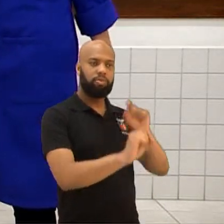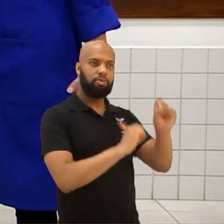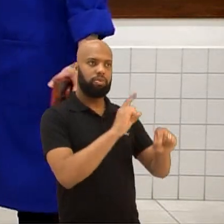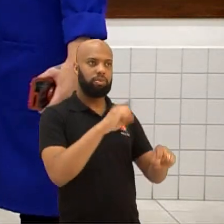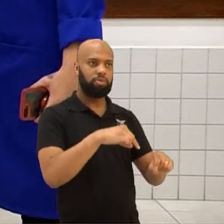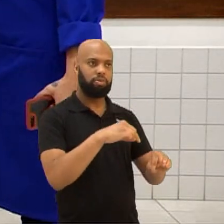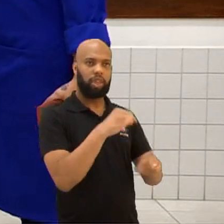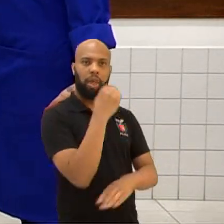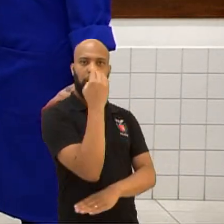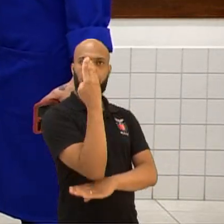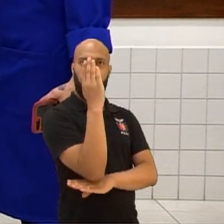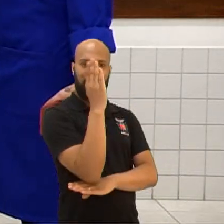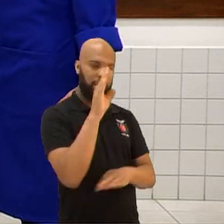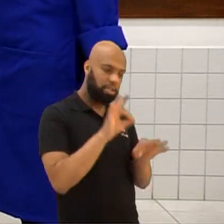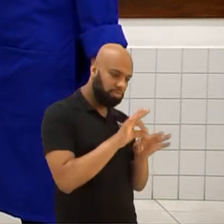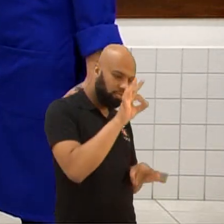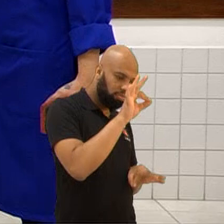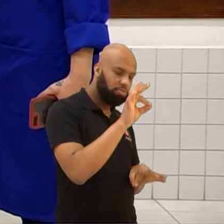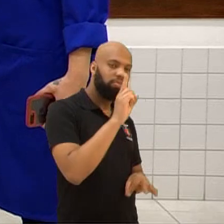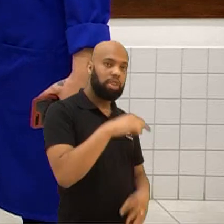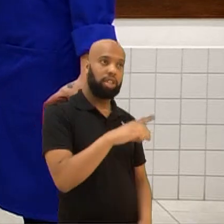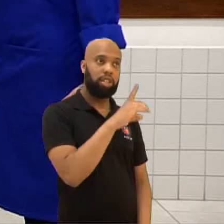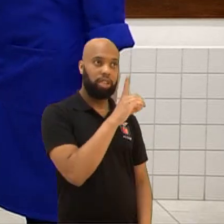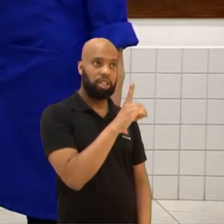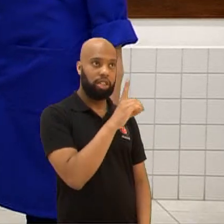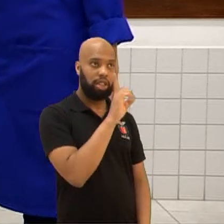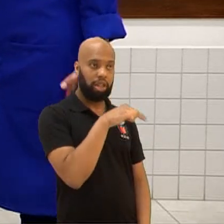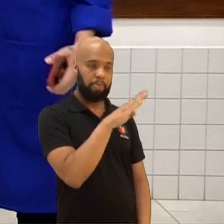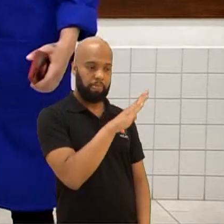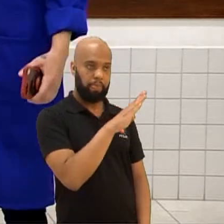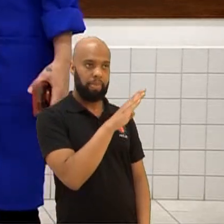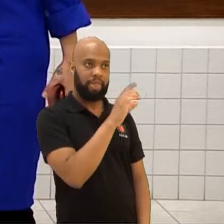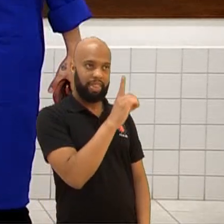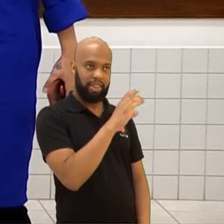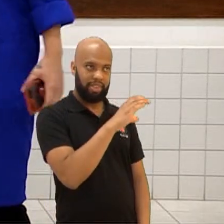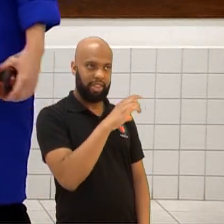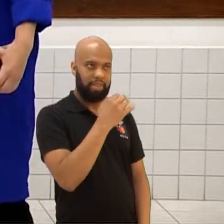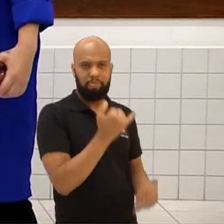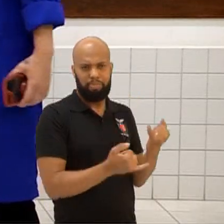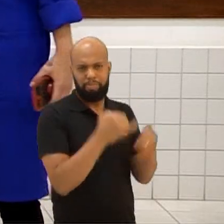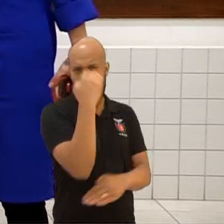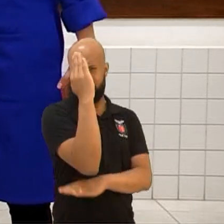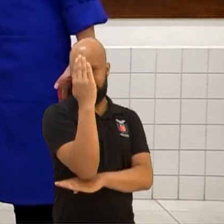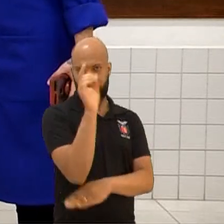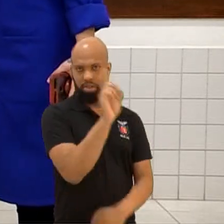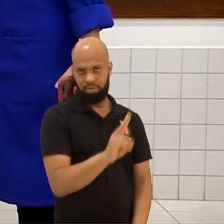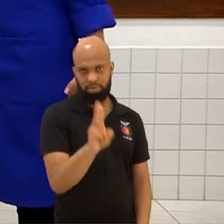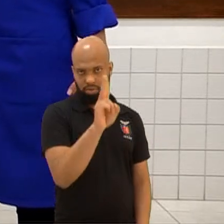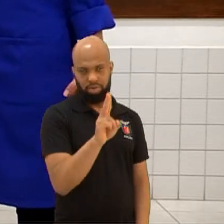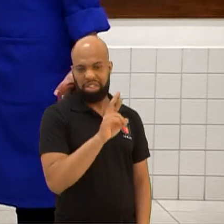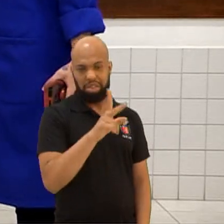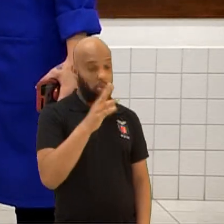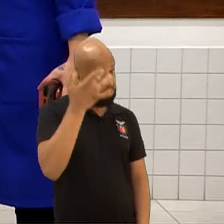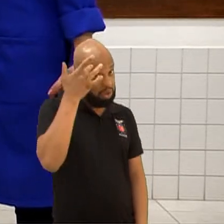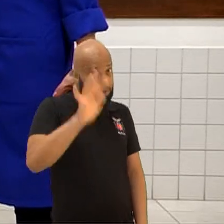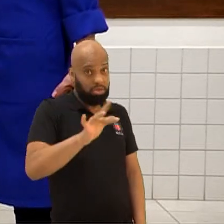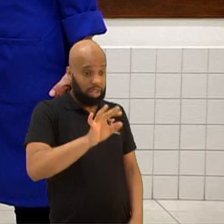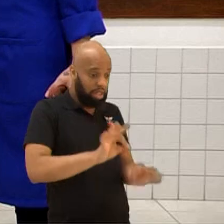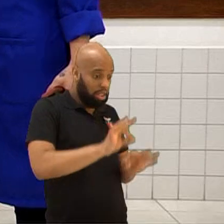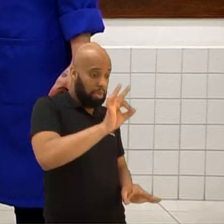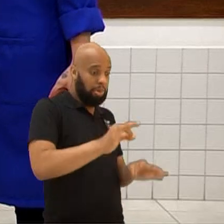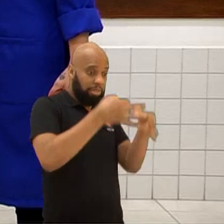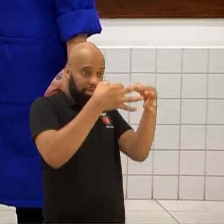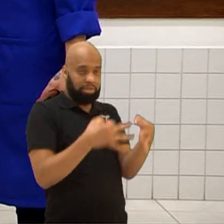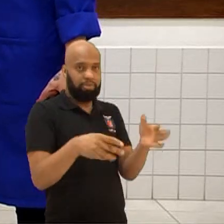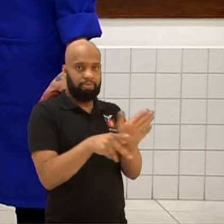da estaca, né? Ele utiliza uma estaca, semelhante aí a uma bengala, né? não diz o tamanho